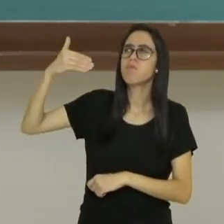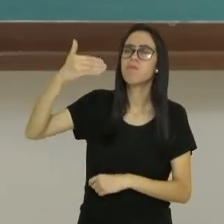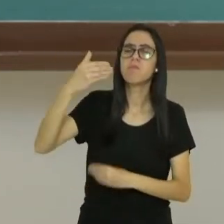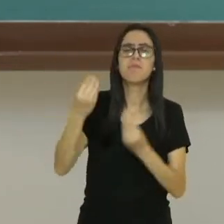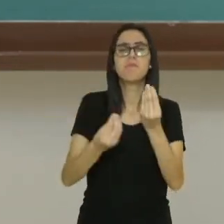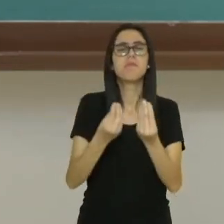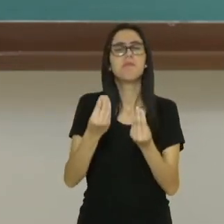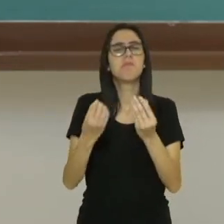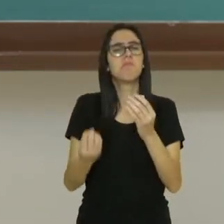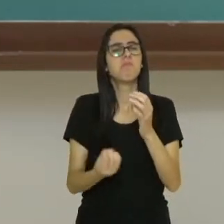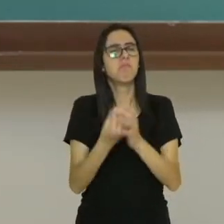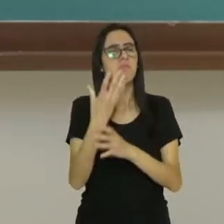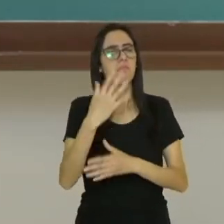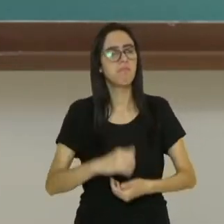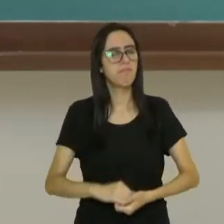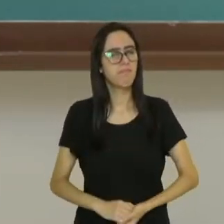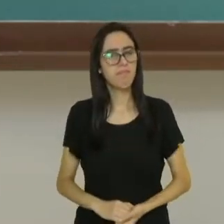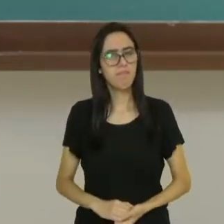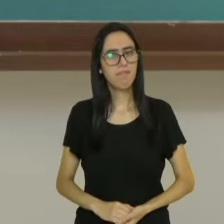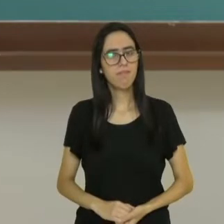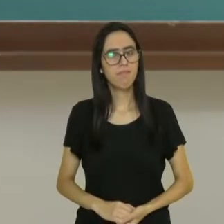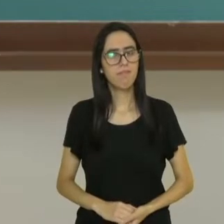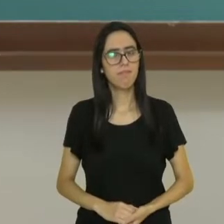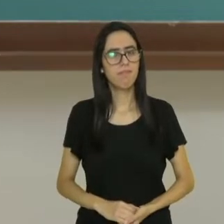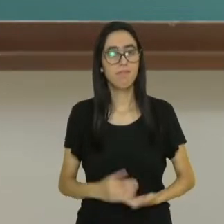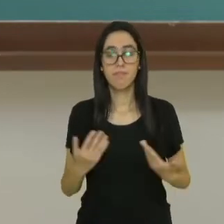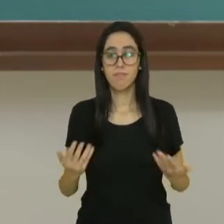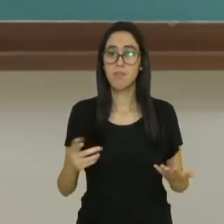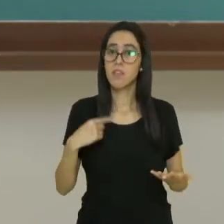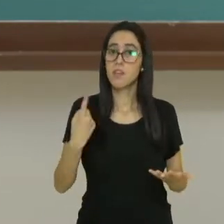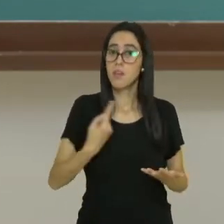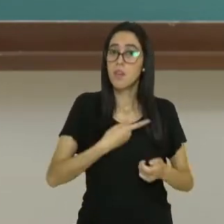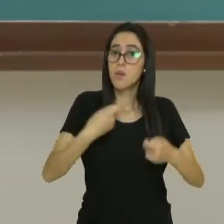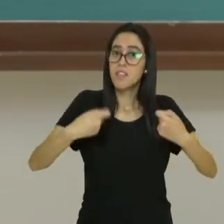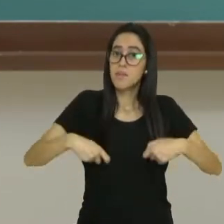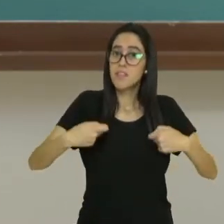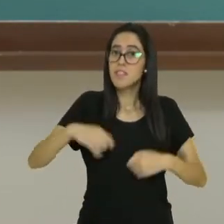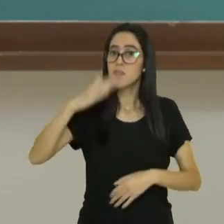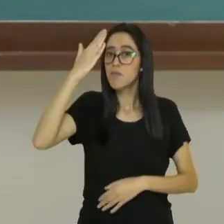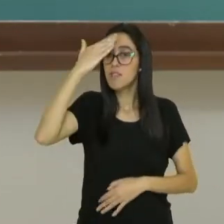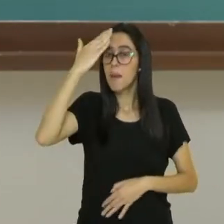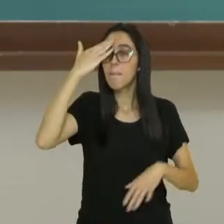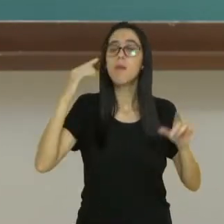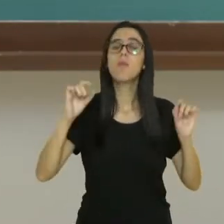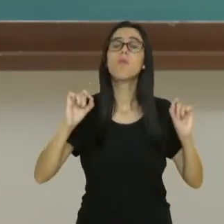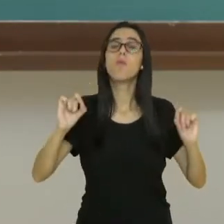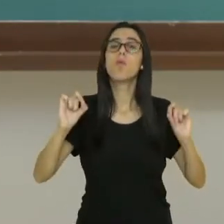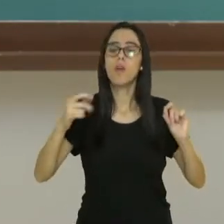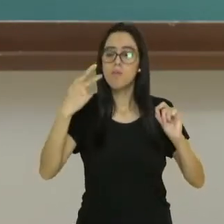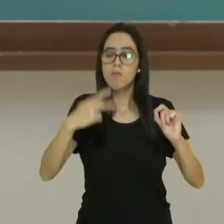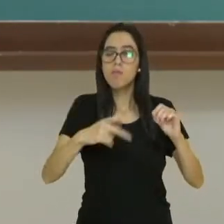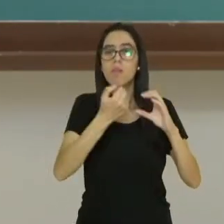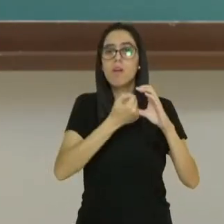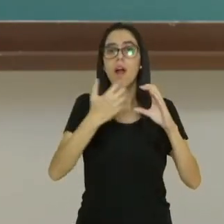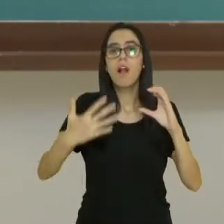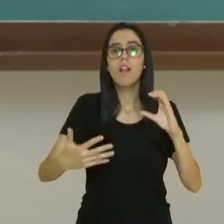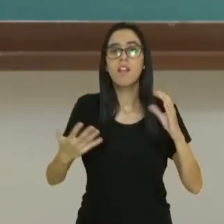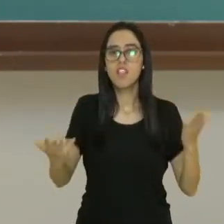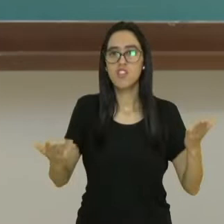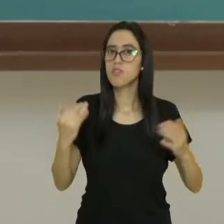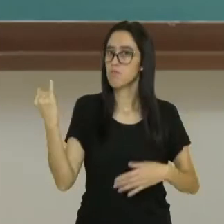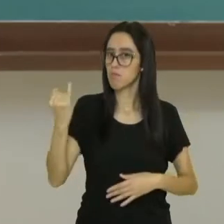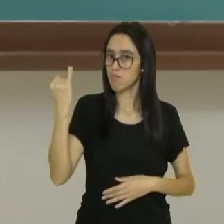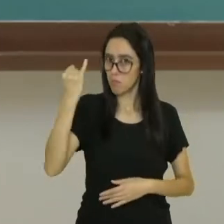de formação da Terra? O que nós precisamos saber sobre essas características que são bem